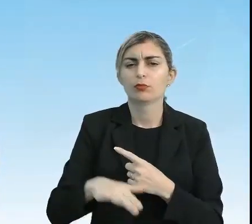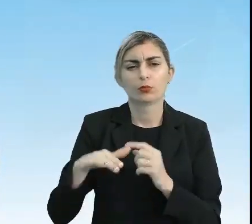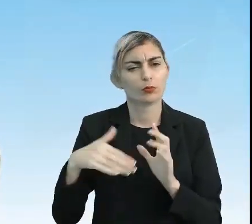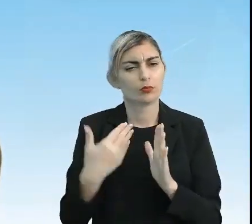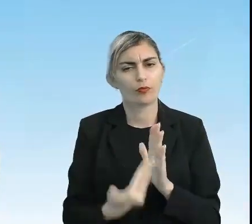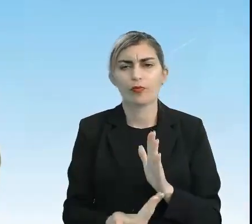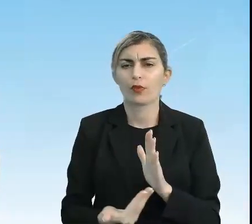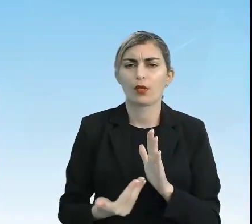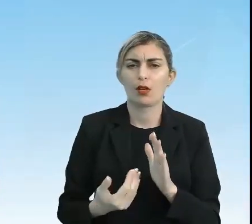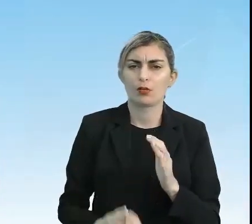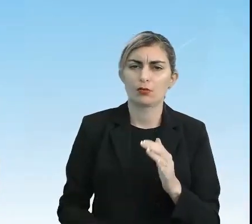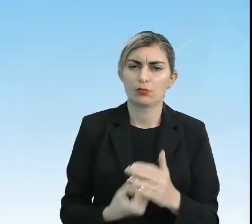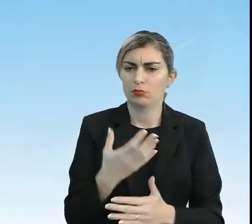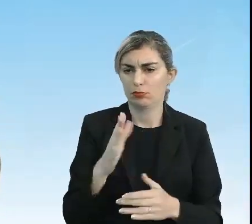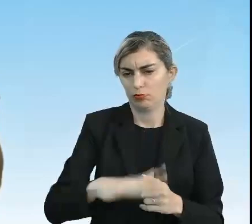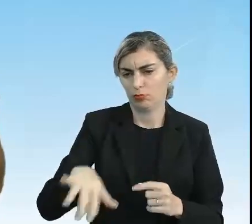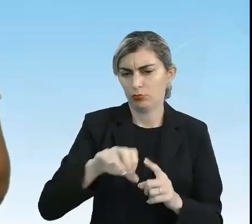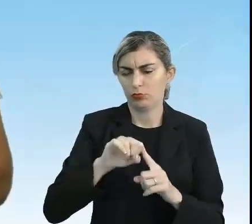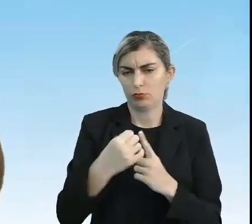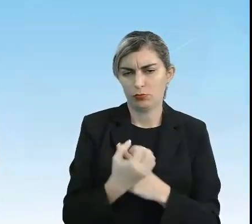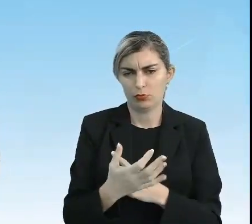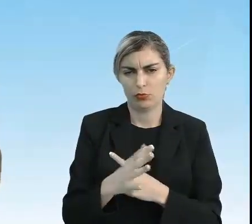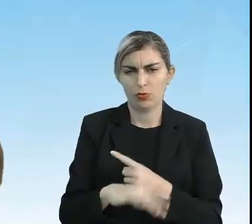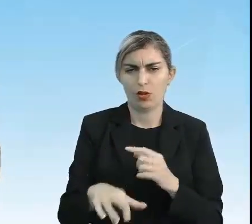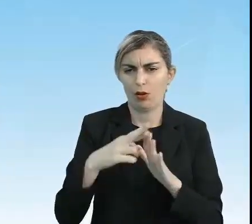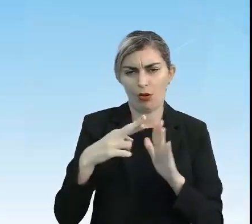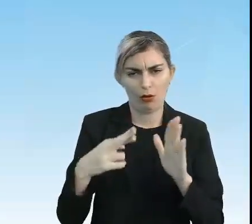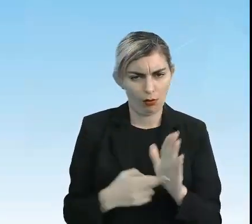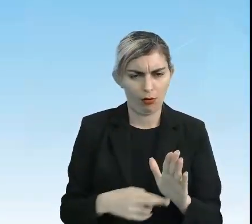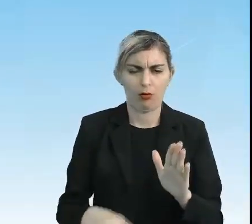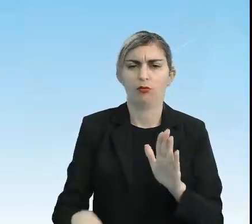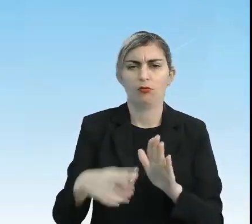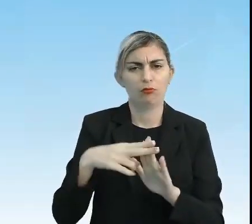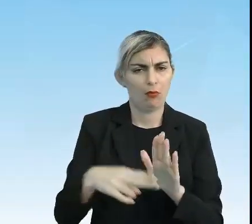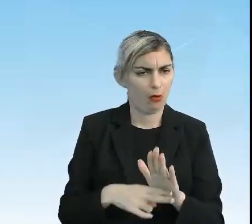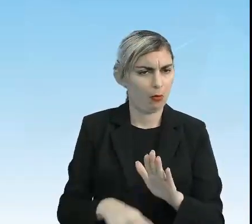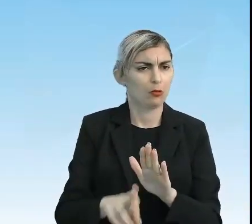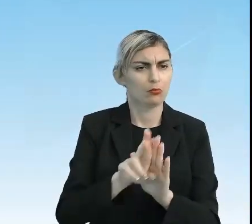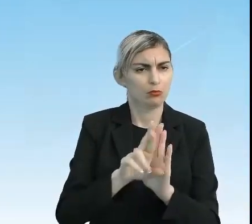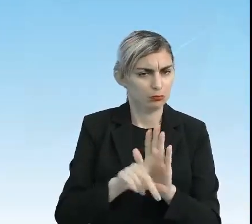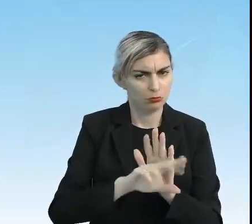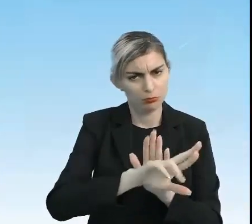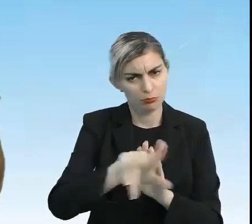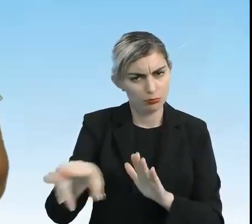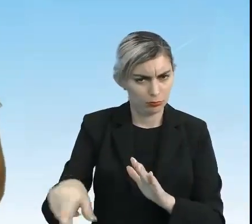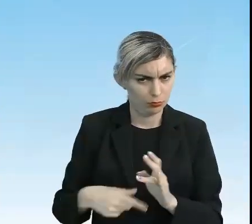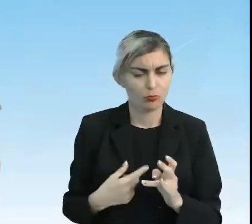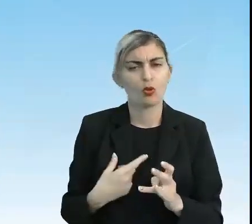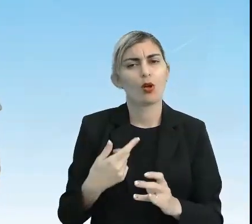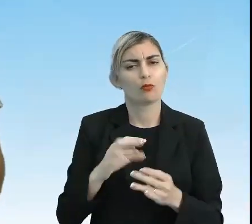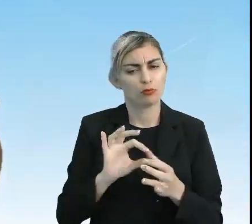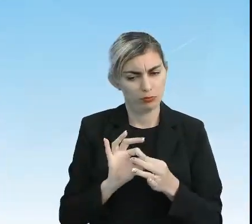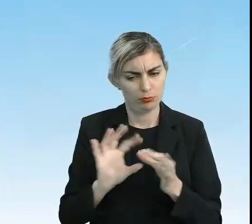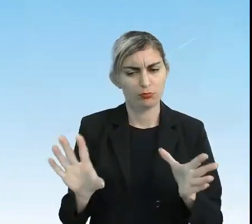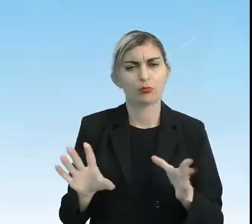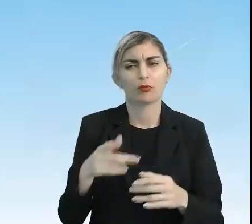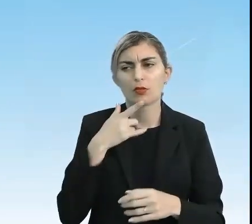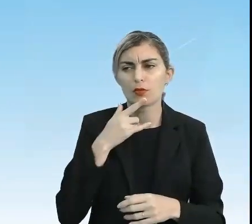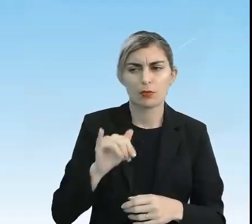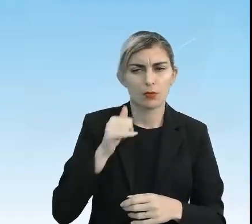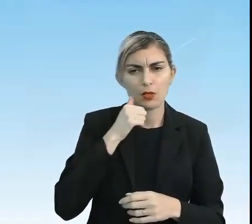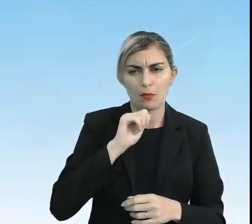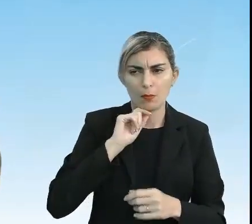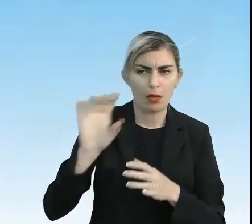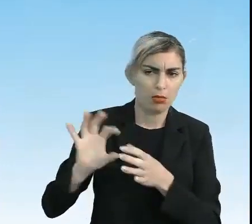determinada forma de existência social, né, com suas regras, com as suas determinações, que permitem que aqueles pais deixem